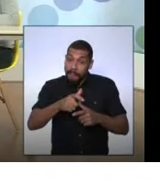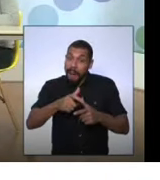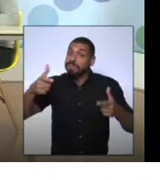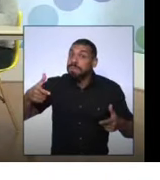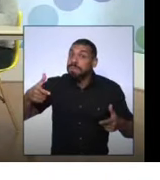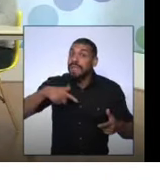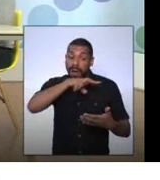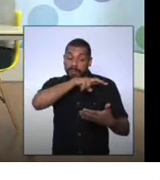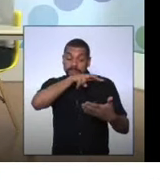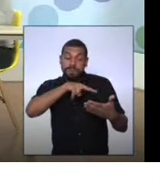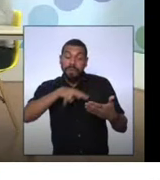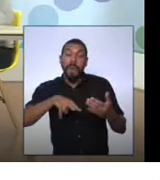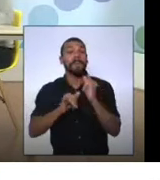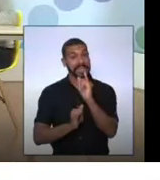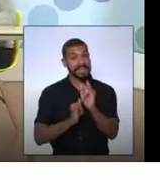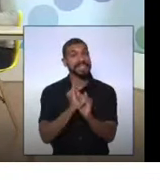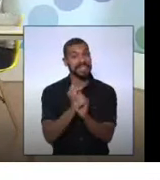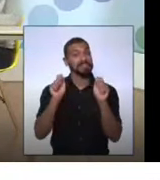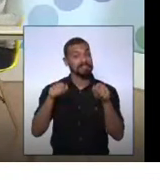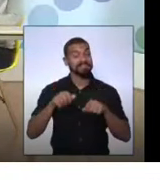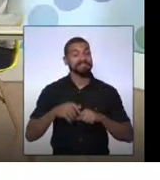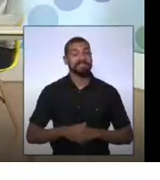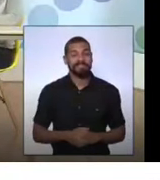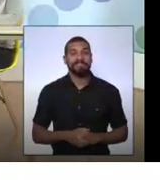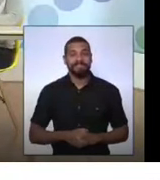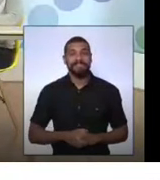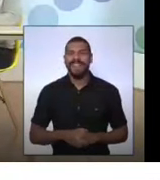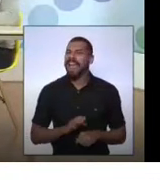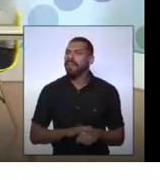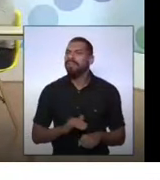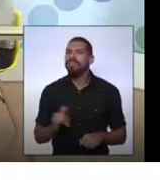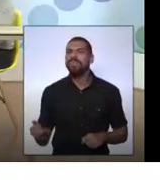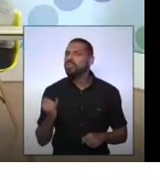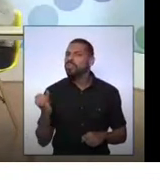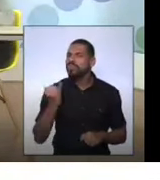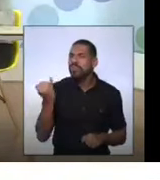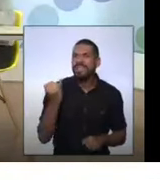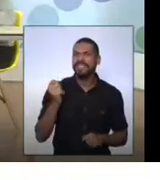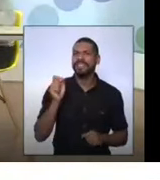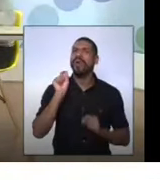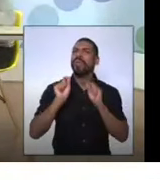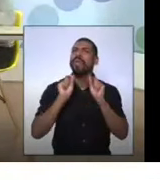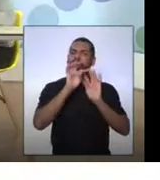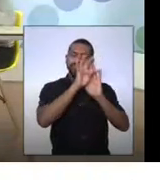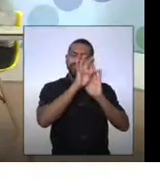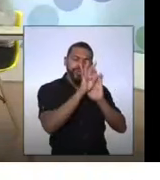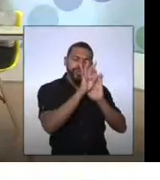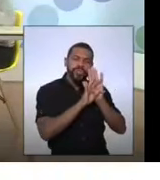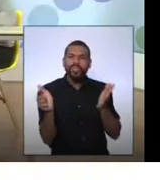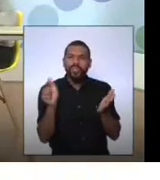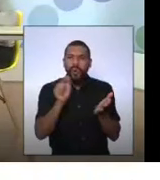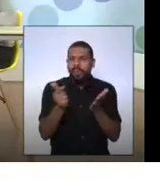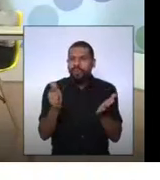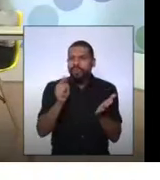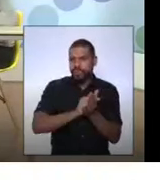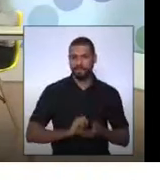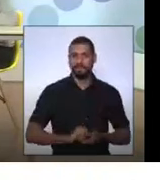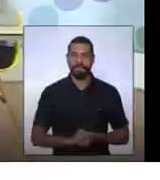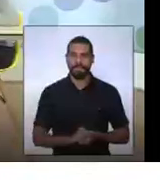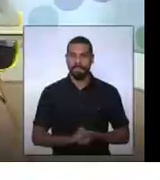internet. O suporte é a internet. Gente, é muito importante o gênero notícia. Professora Mary, você não imagina como.